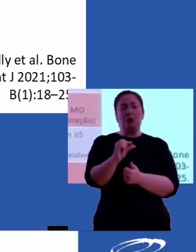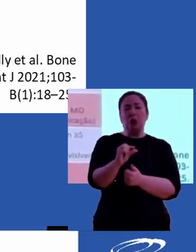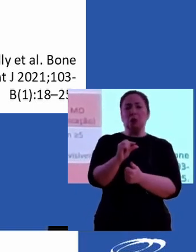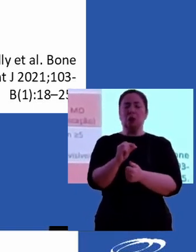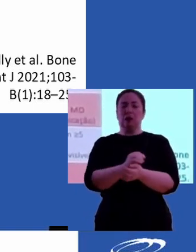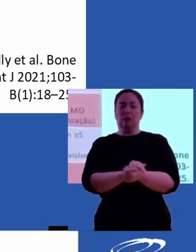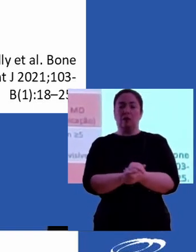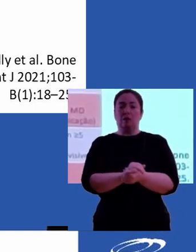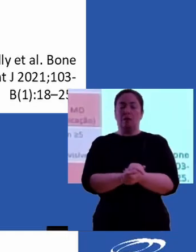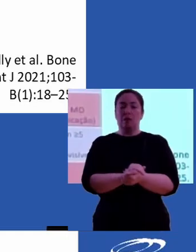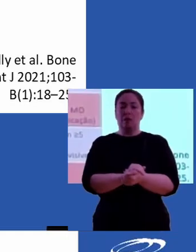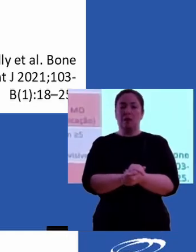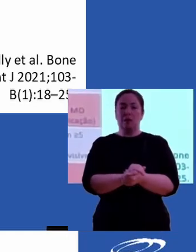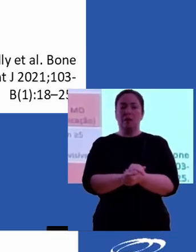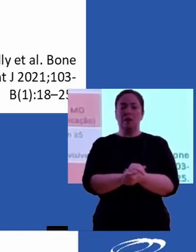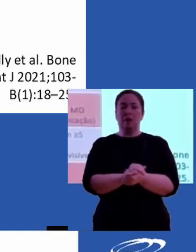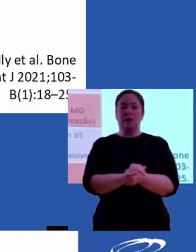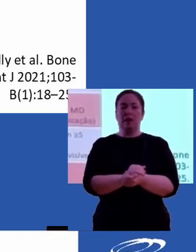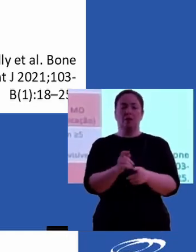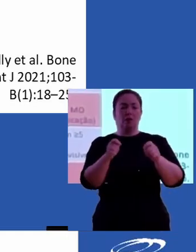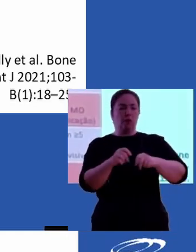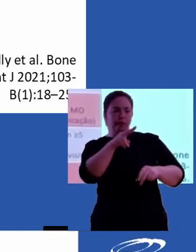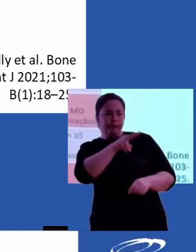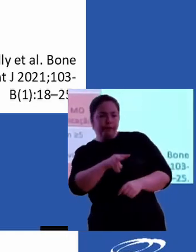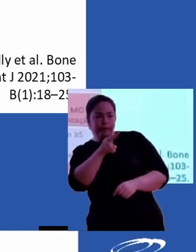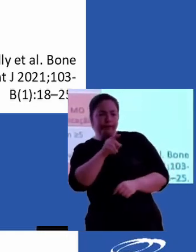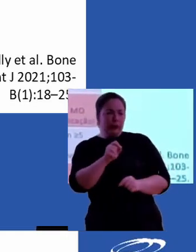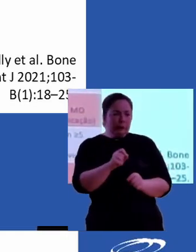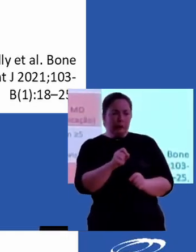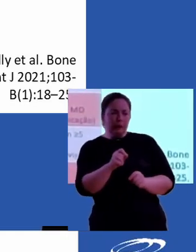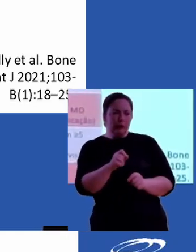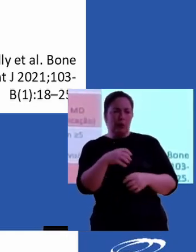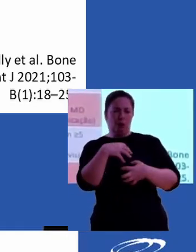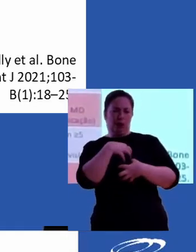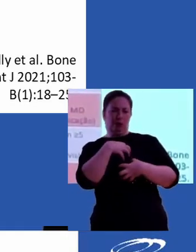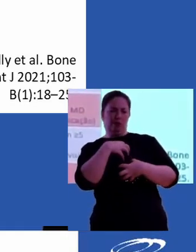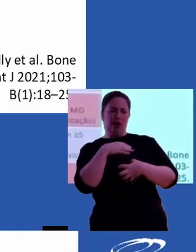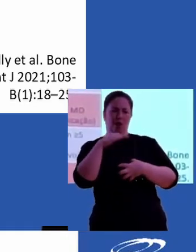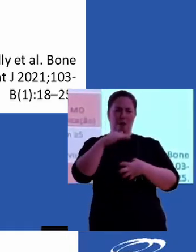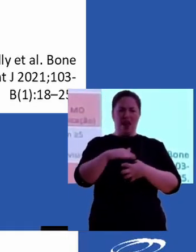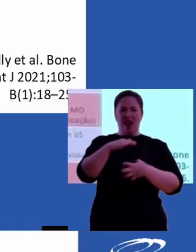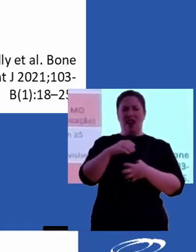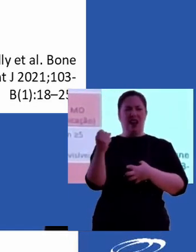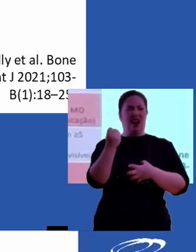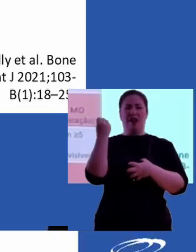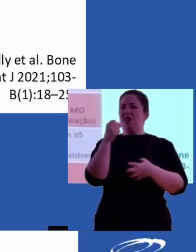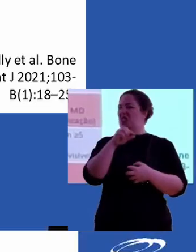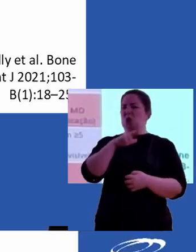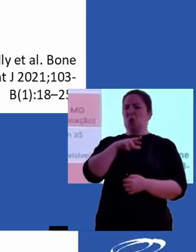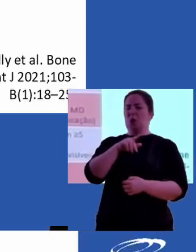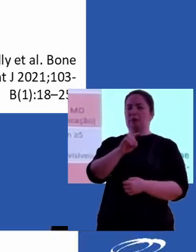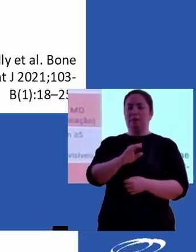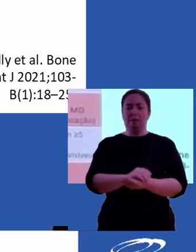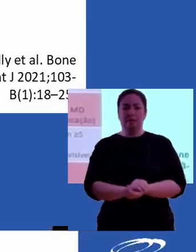aspecto clínico com um aspecto laboratorial com menor especificidade, maior sensibilidade, e você junta dois aspectos e você gera